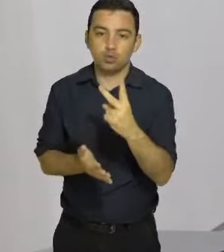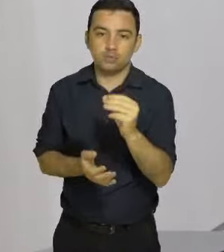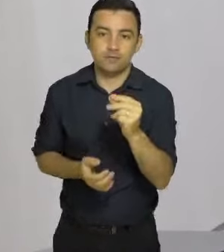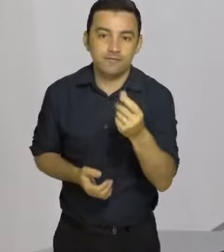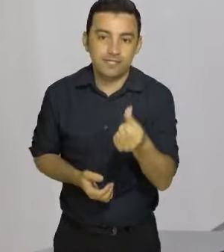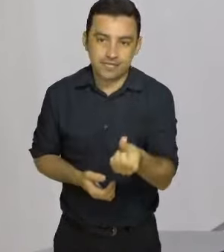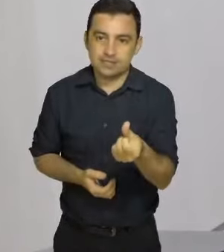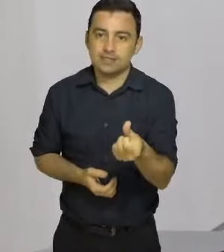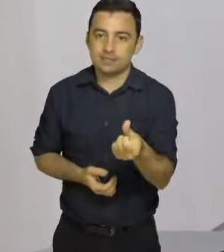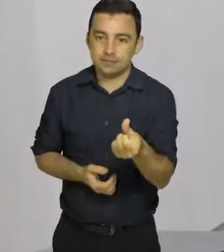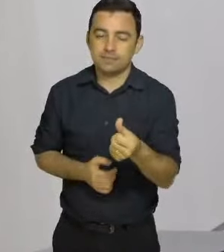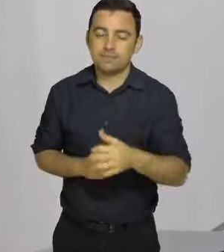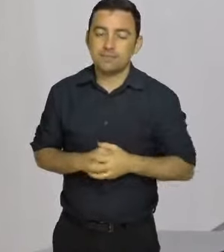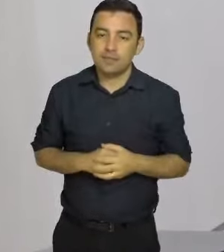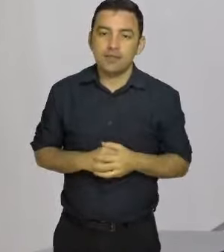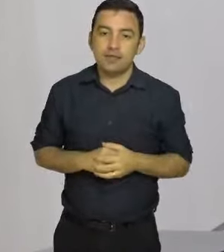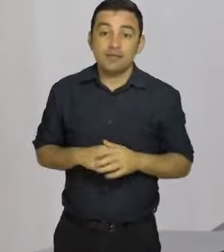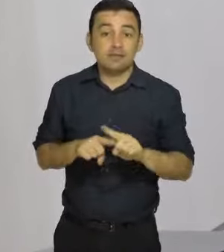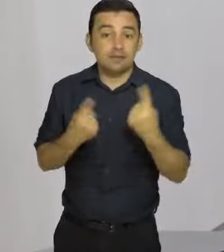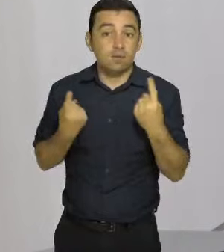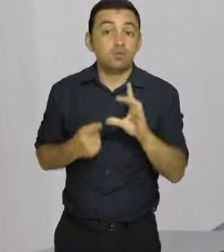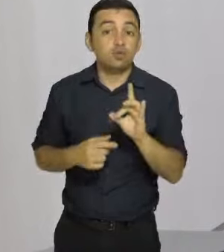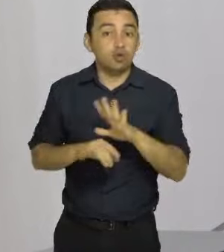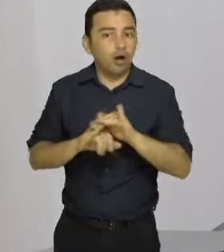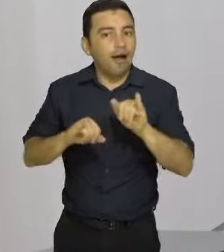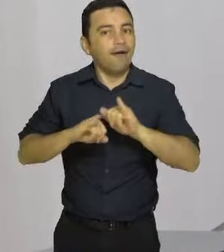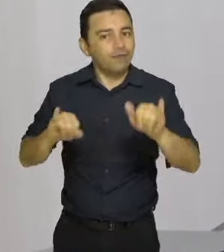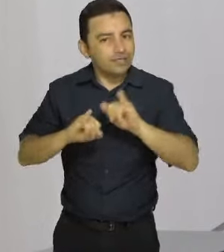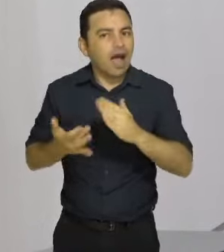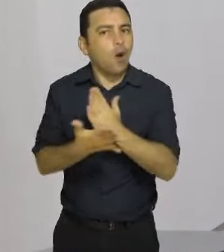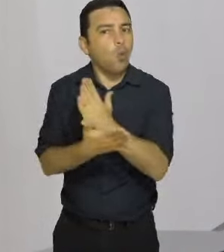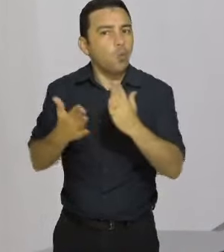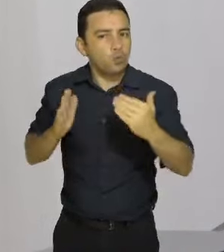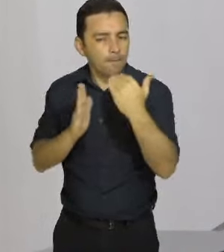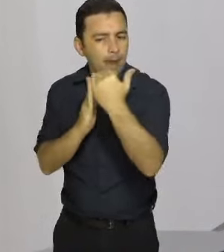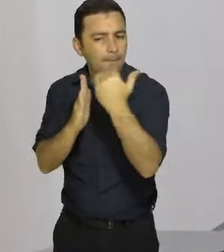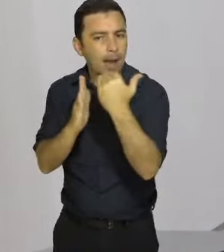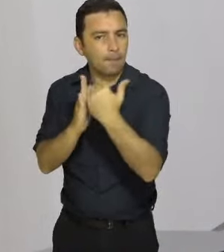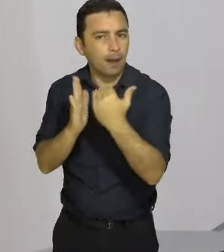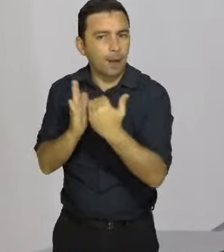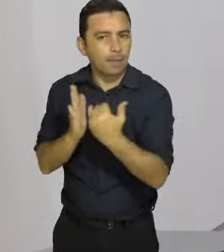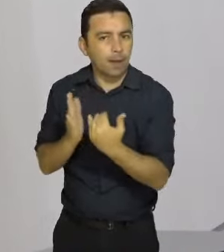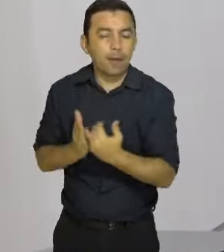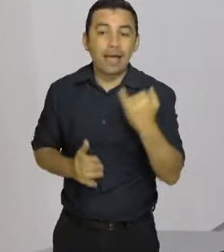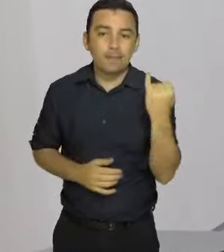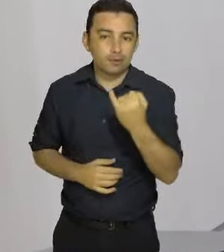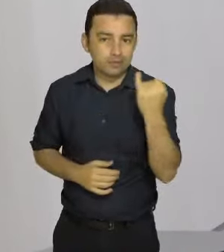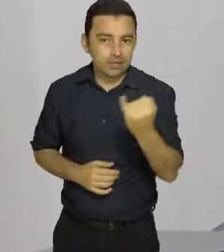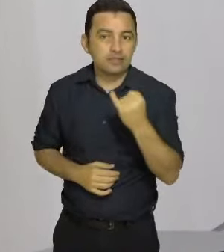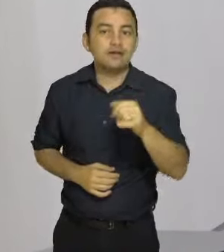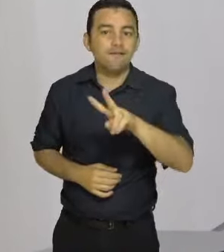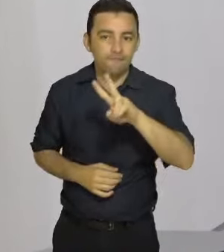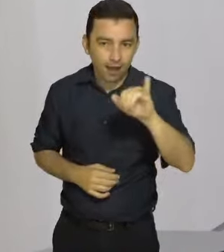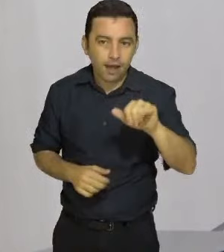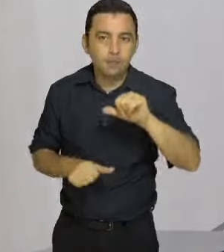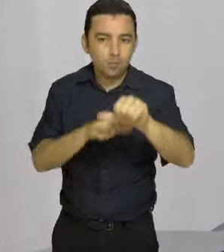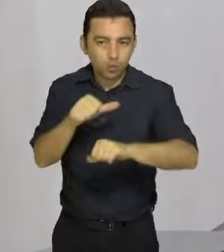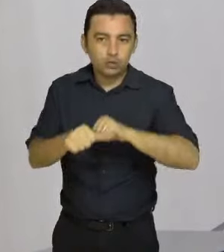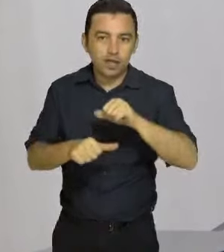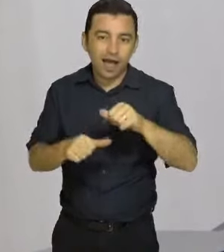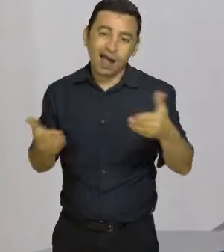2026. Isso só para citar algumas ações que são fundamentais para mudar um cenário ainda